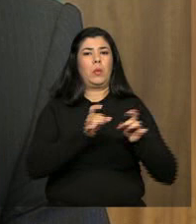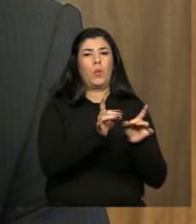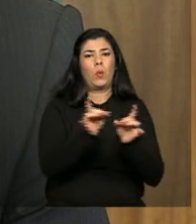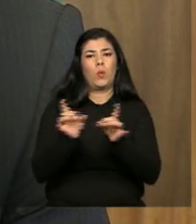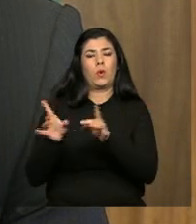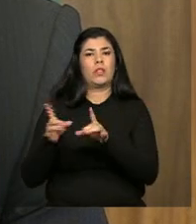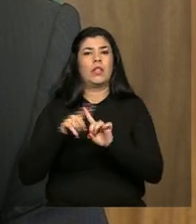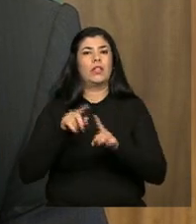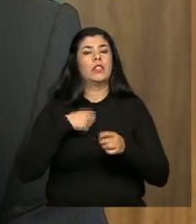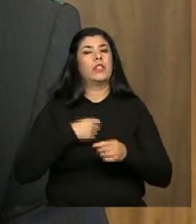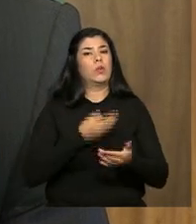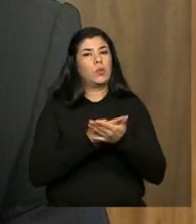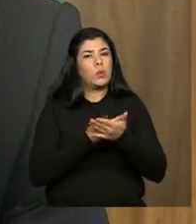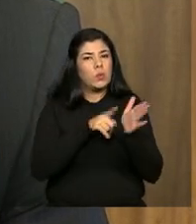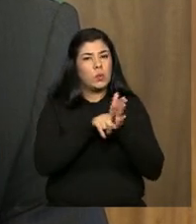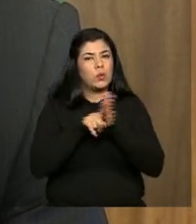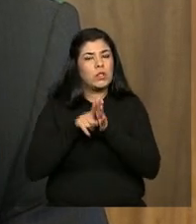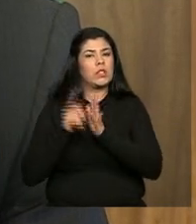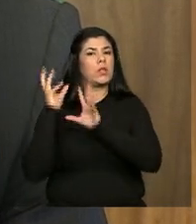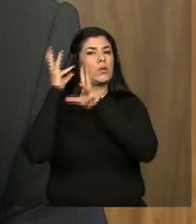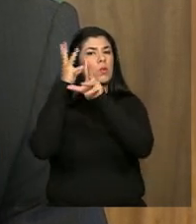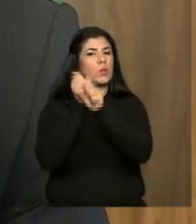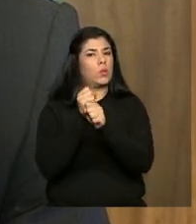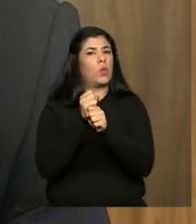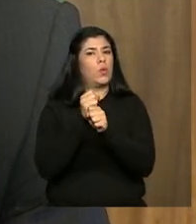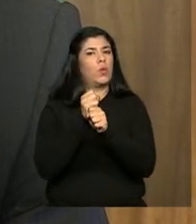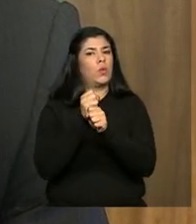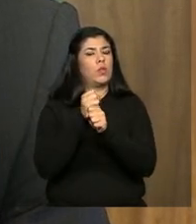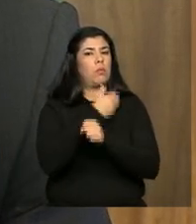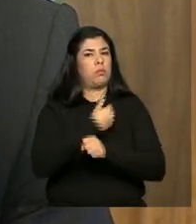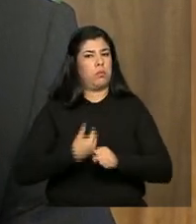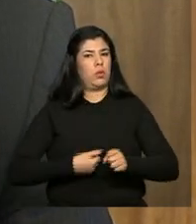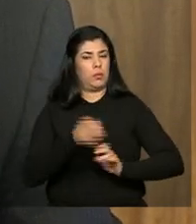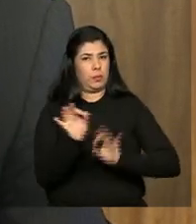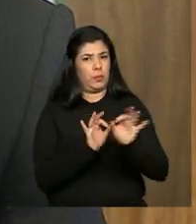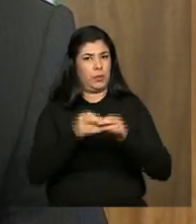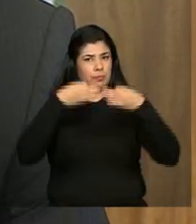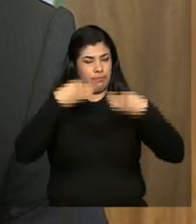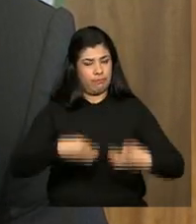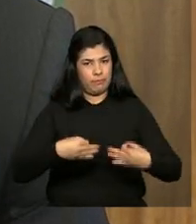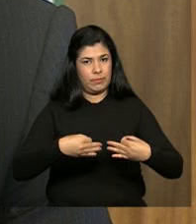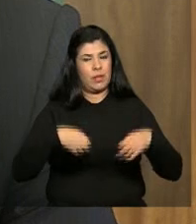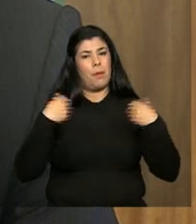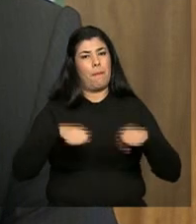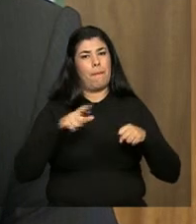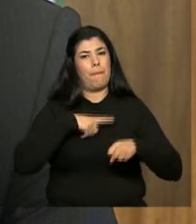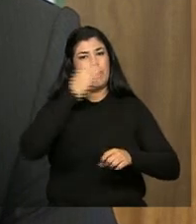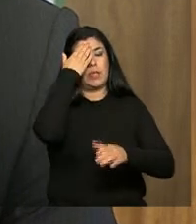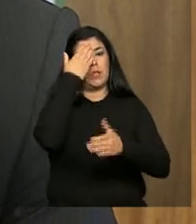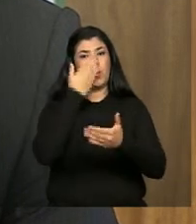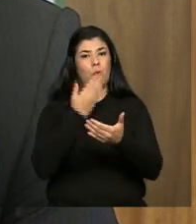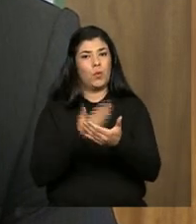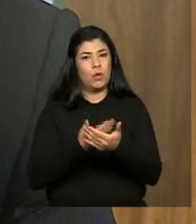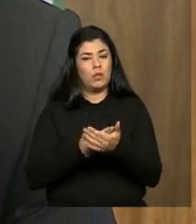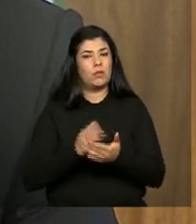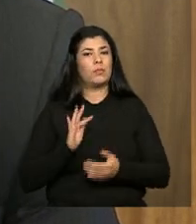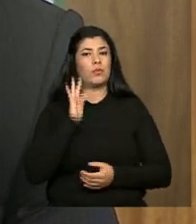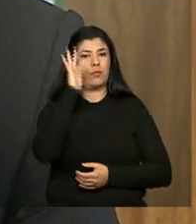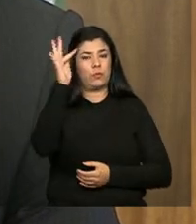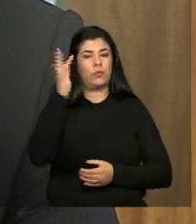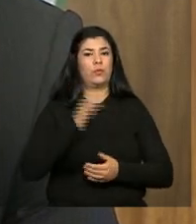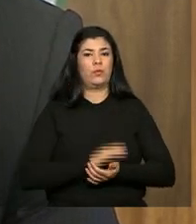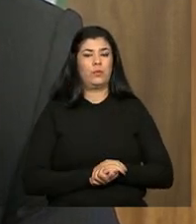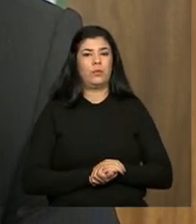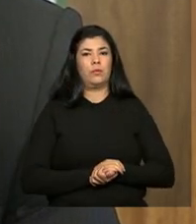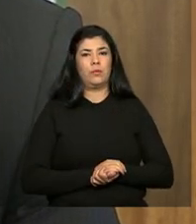faz a lição de casa e mantém as contas públicas organizadas nós teremos essa confiança necessária para atração de